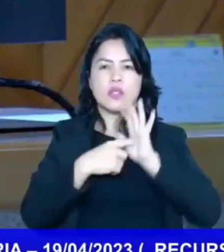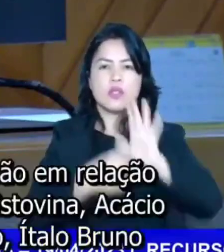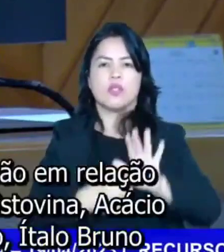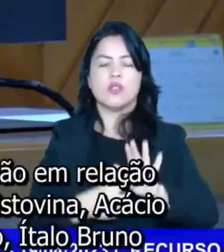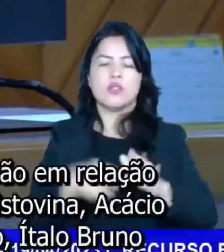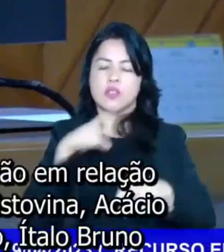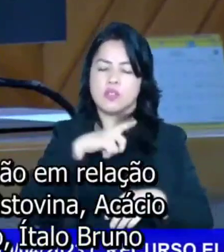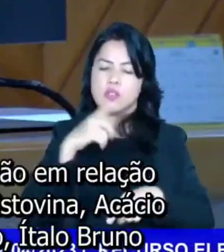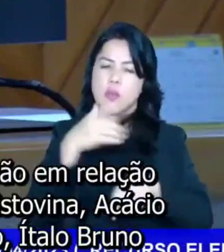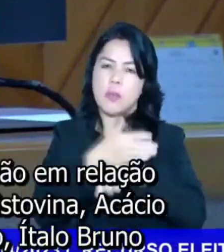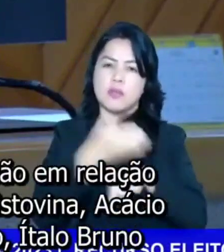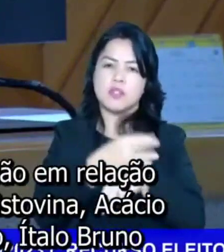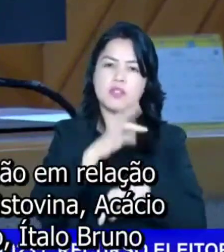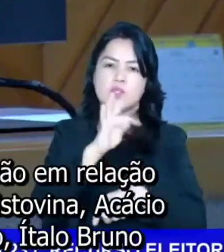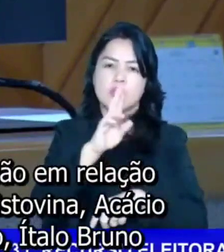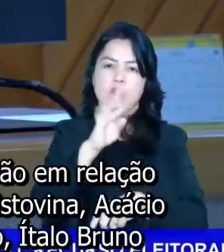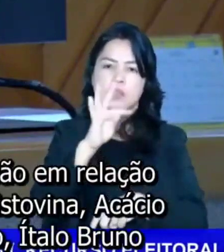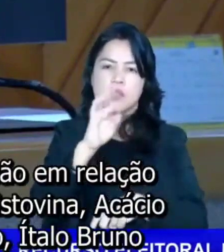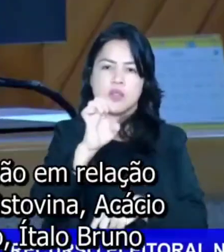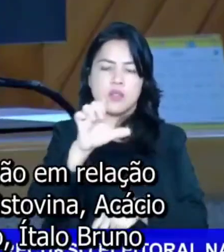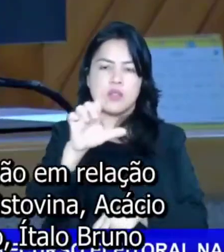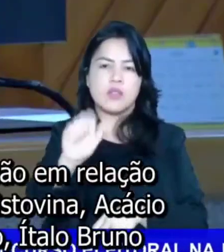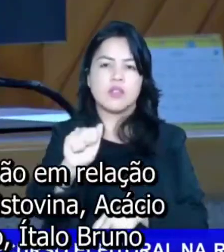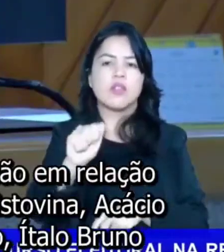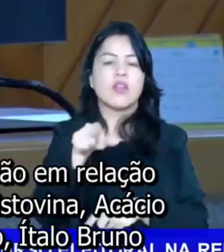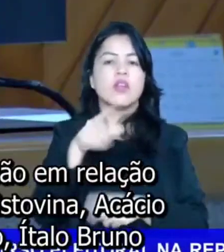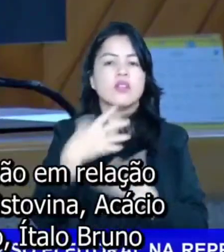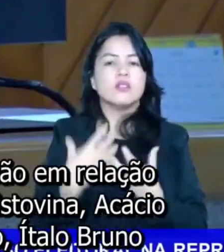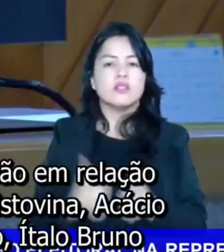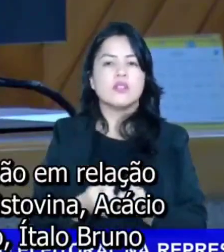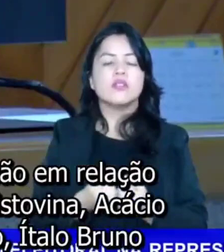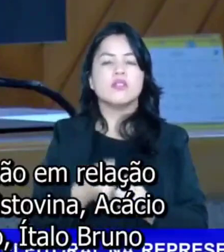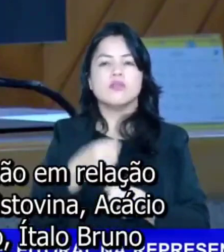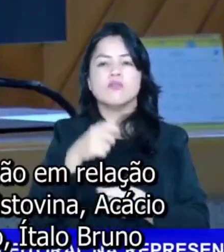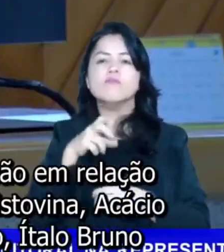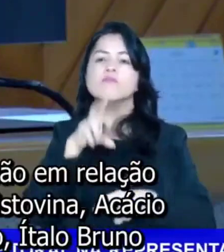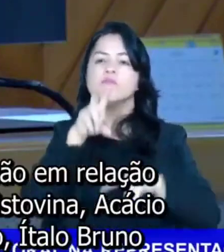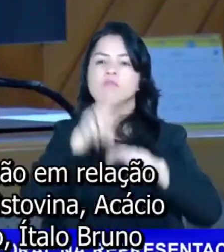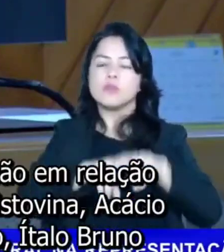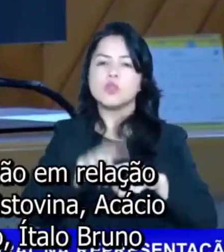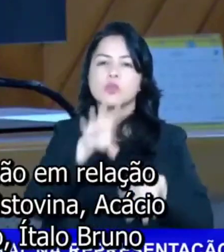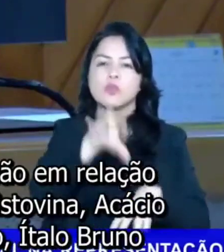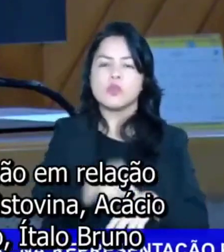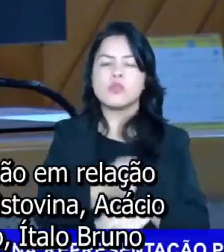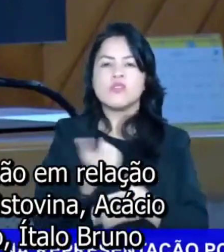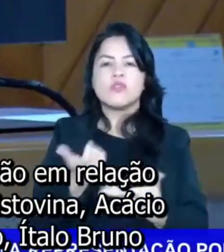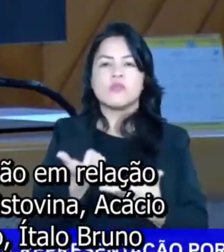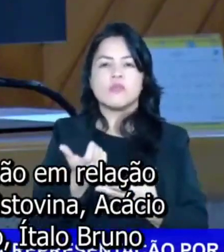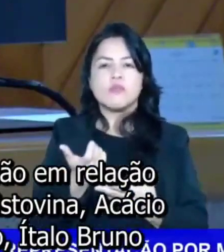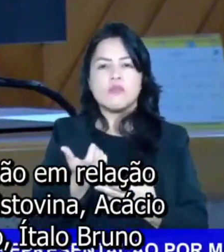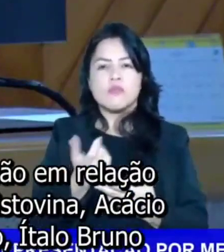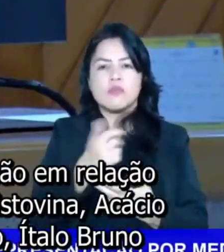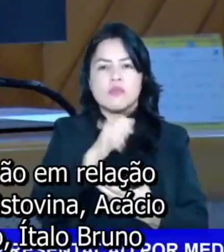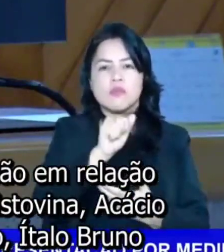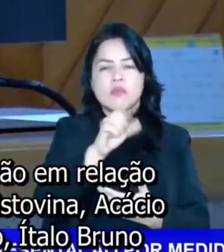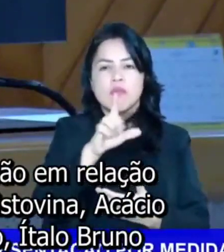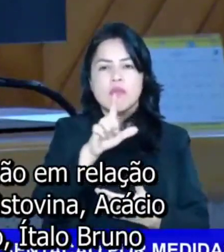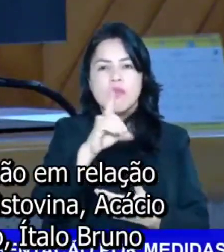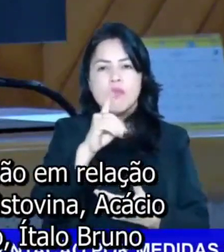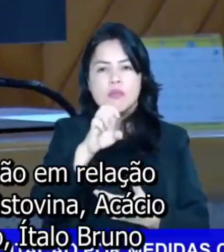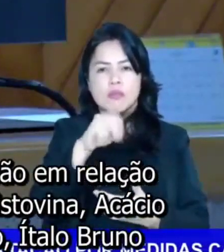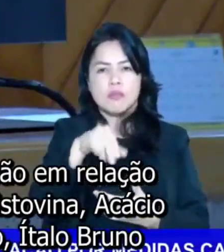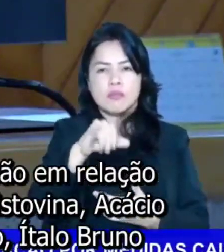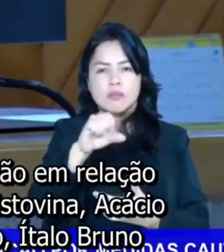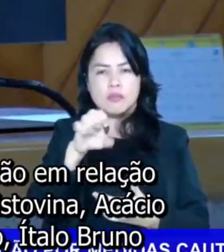antecipação de tutela recursal e autorizou a realização de busca e apreensão em relação ao Denício Quaresma, William